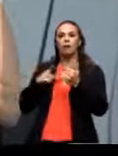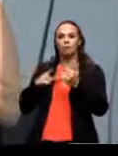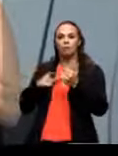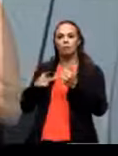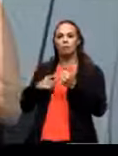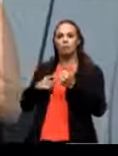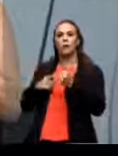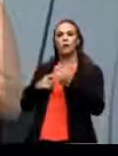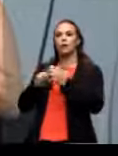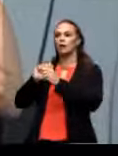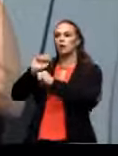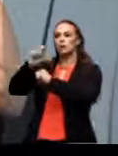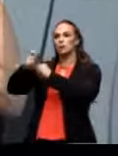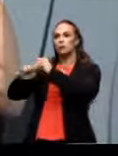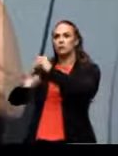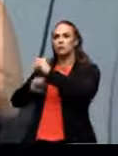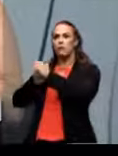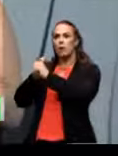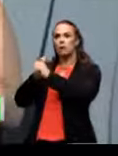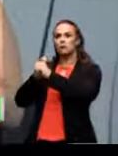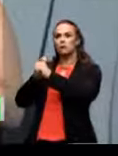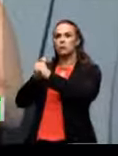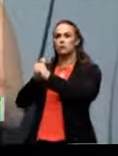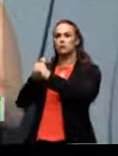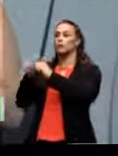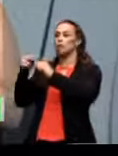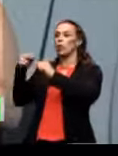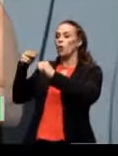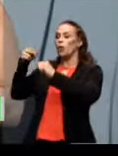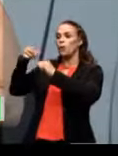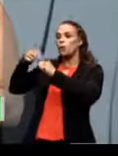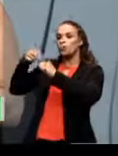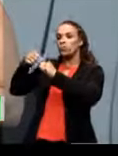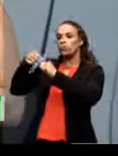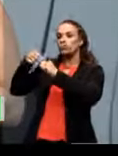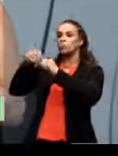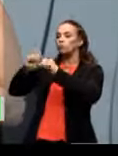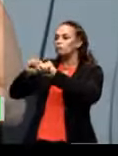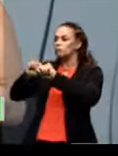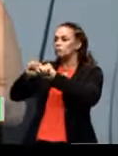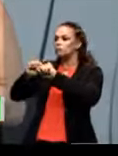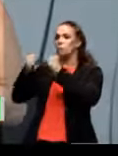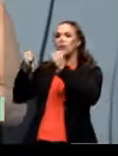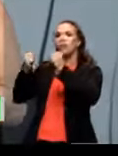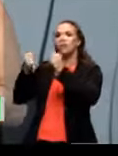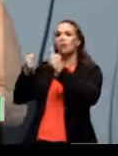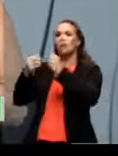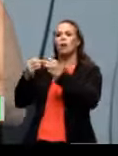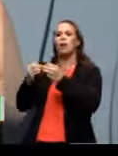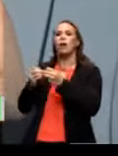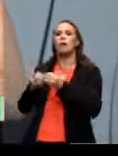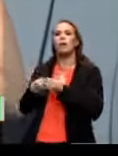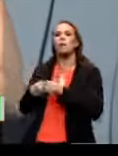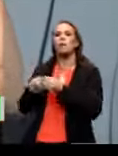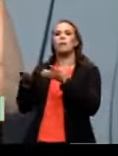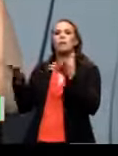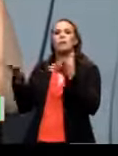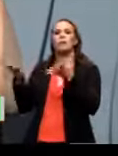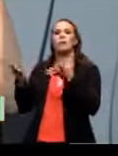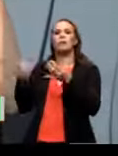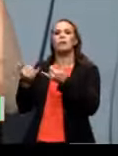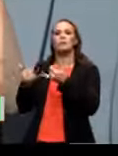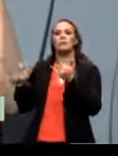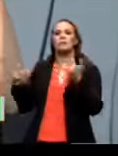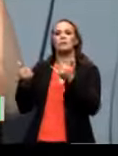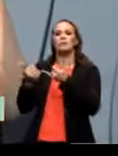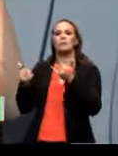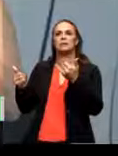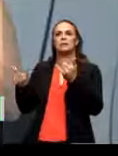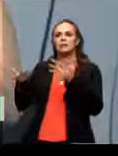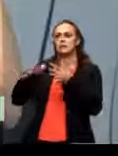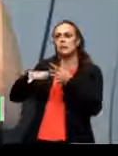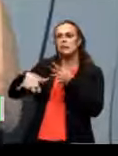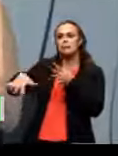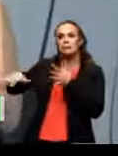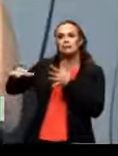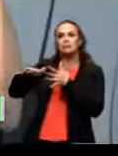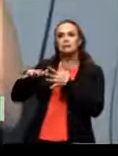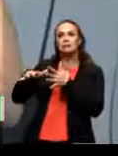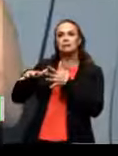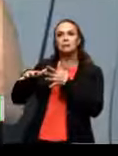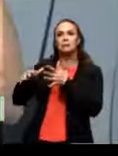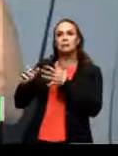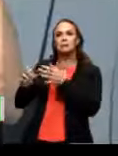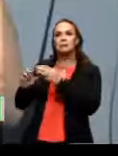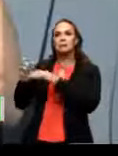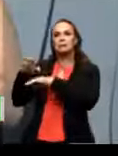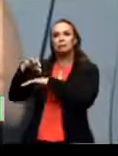do núcleo, libera energia muito grande. Então, logicamente que essas usinas, elas têm que estar super bem